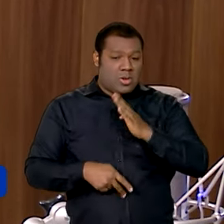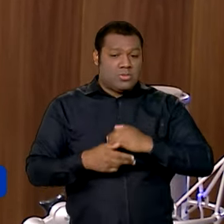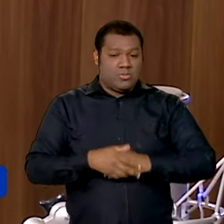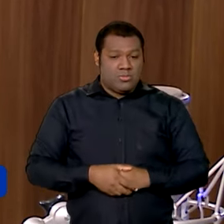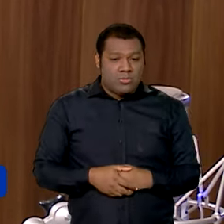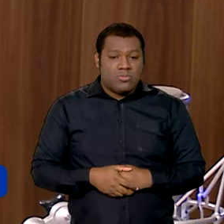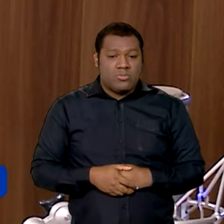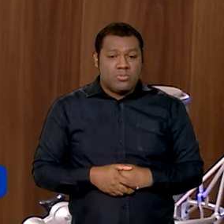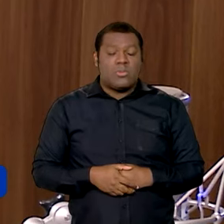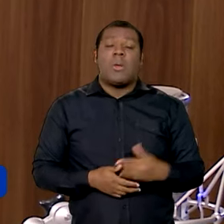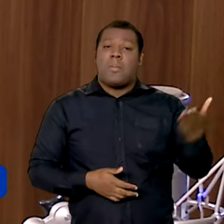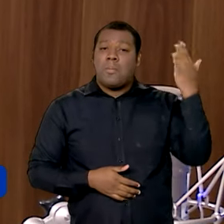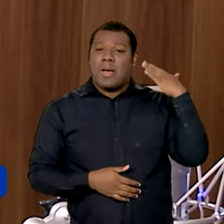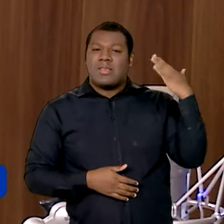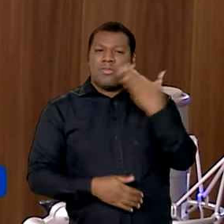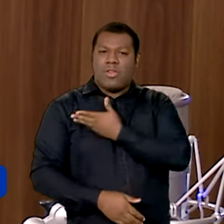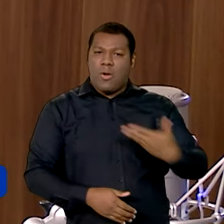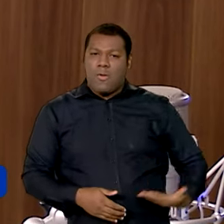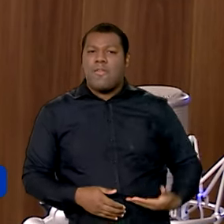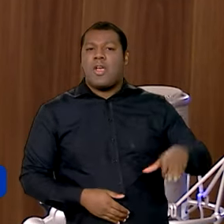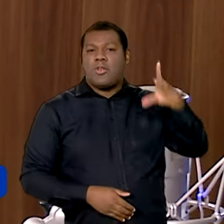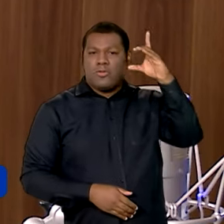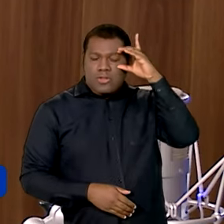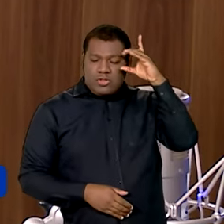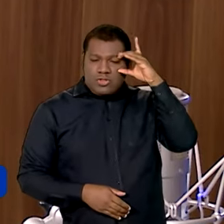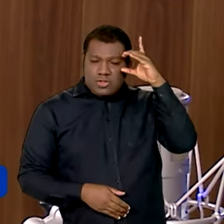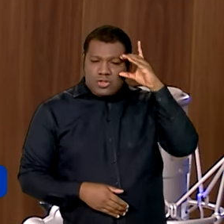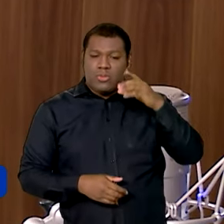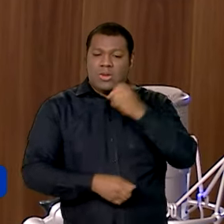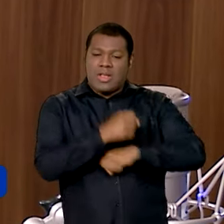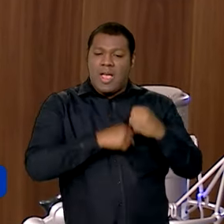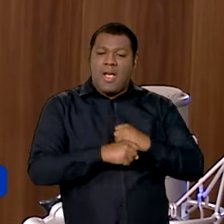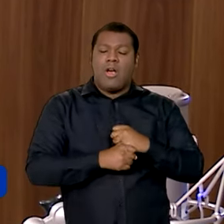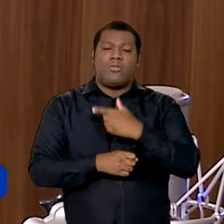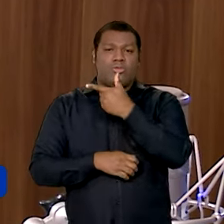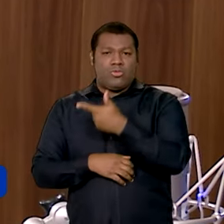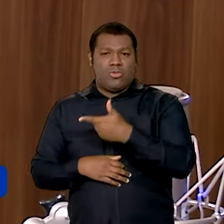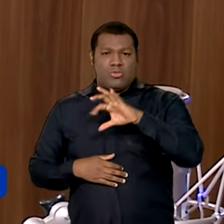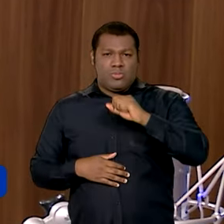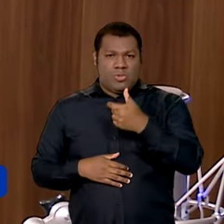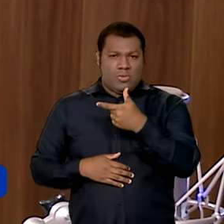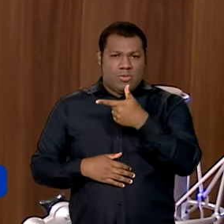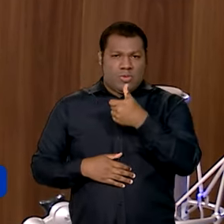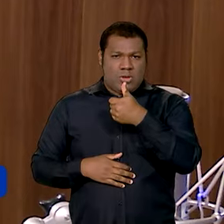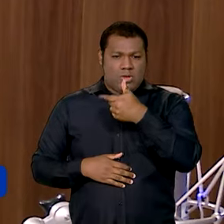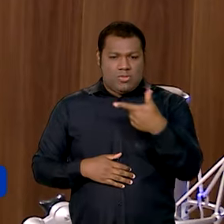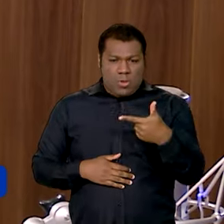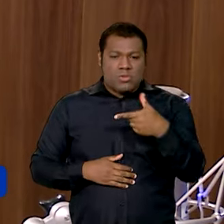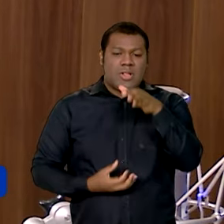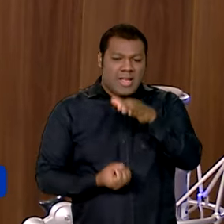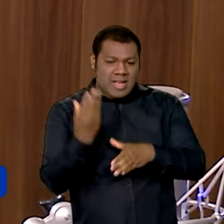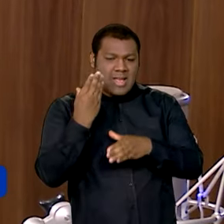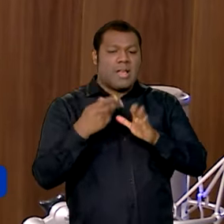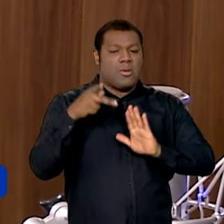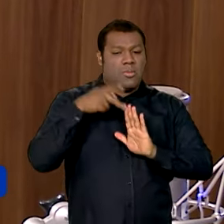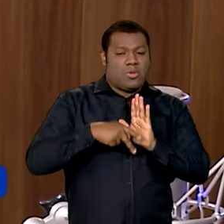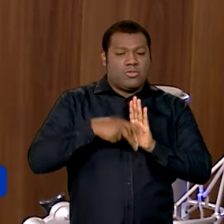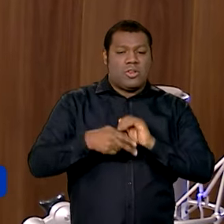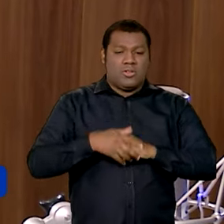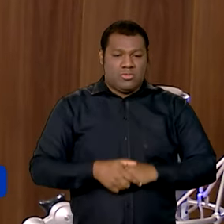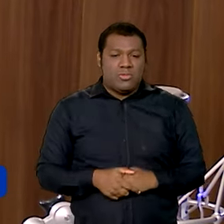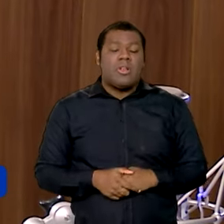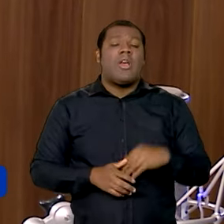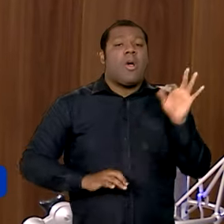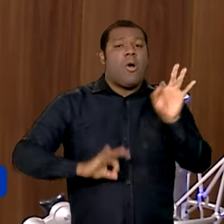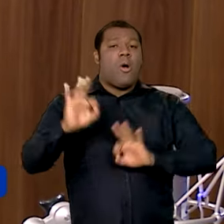ainda no governo Dilma de 2012 que a política nacional determinou e isso vai organizar melhor o sistema para melhor